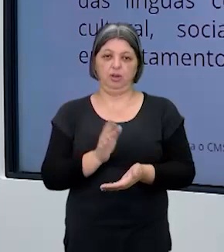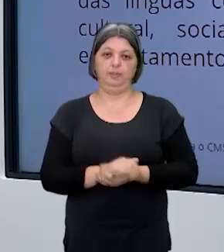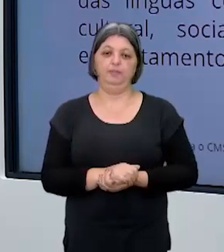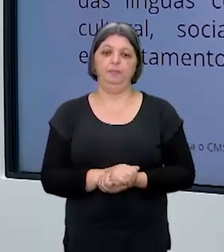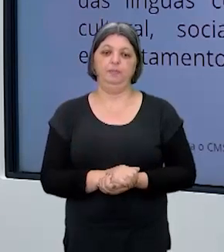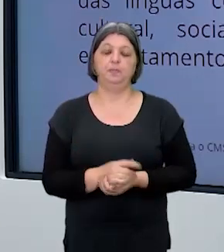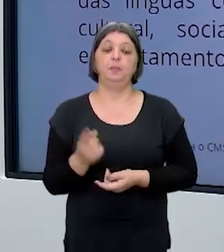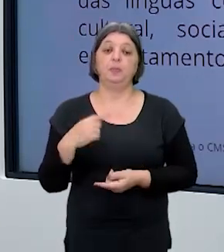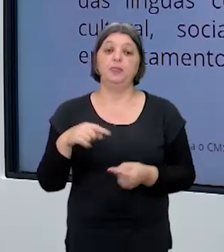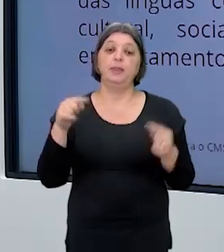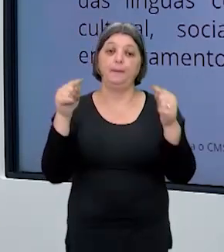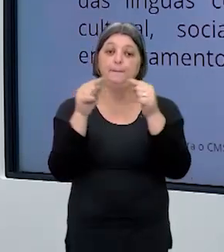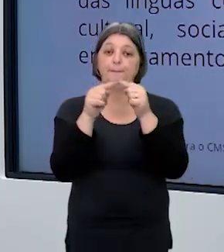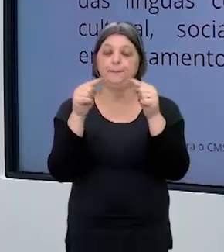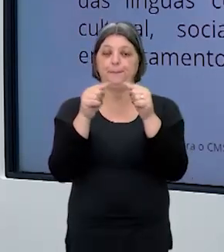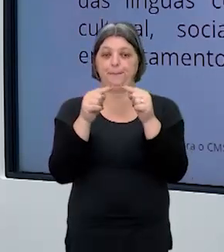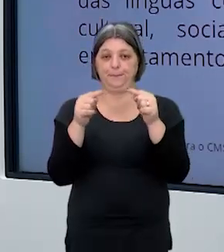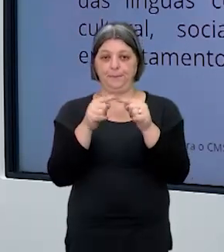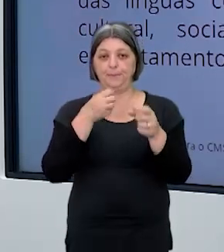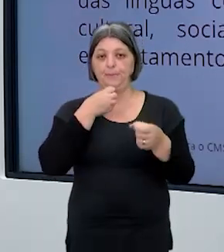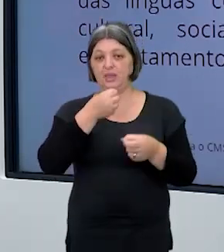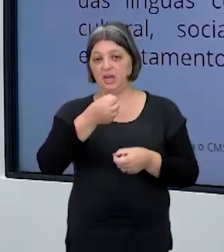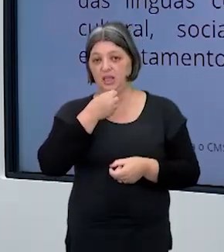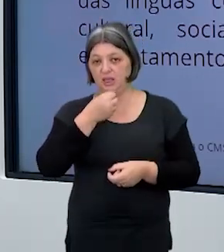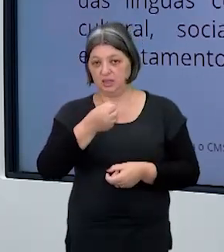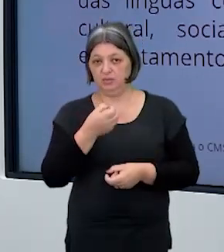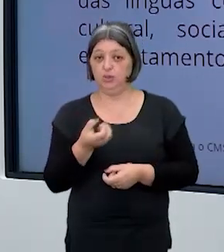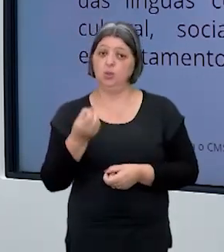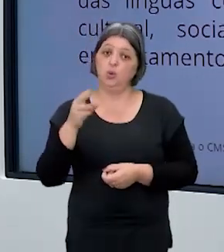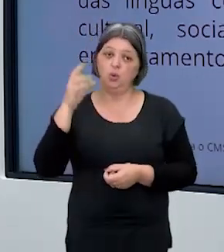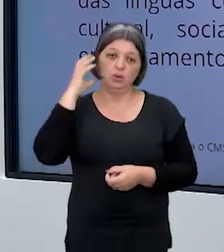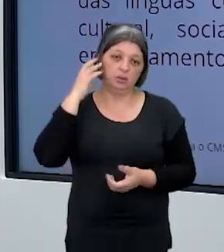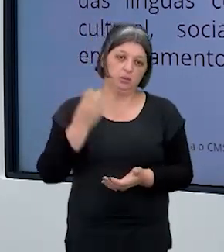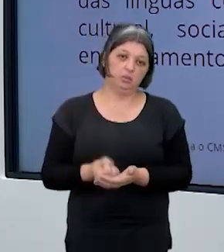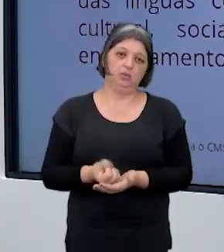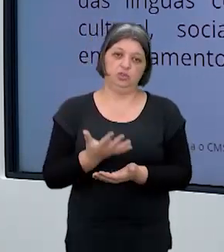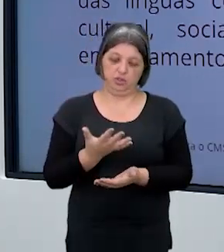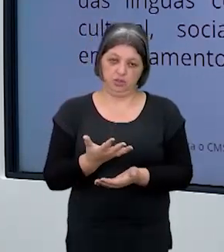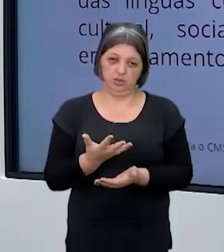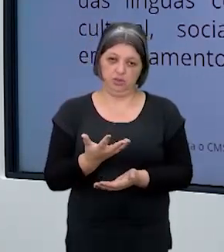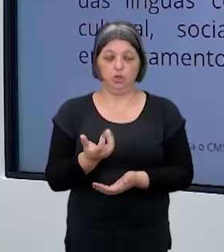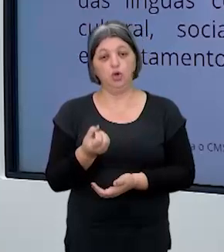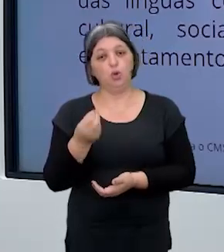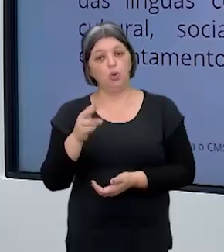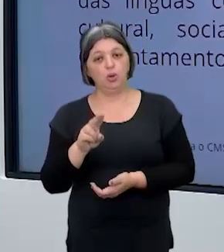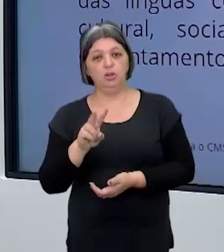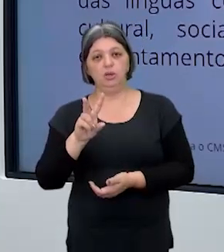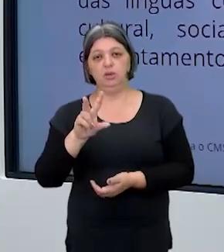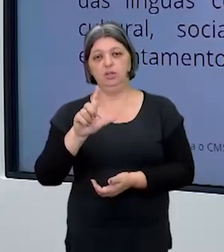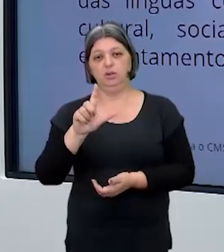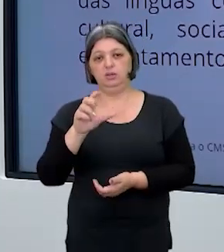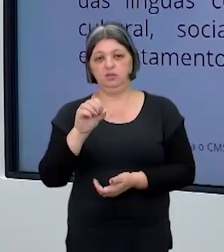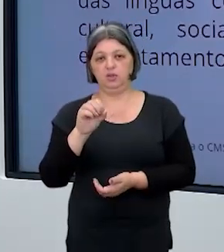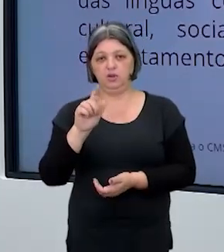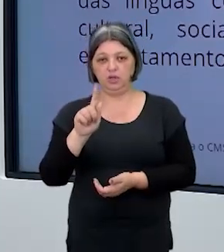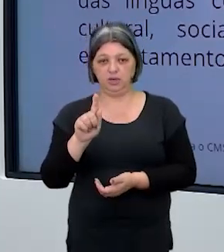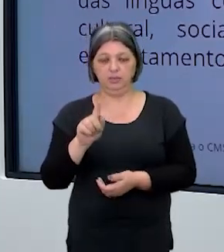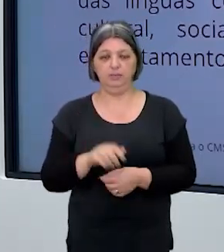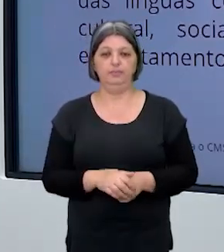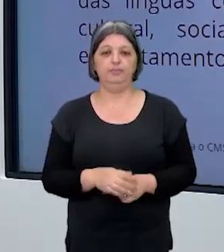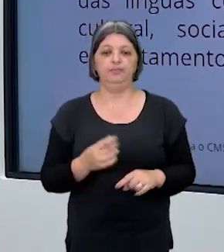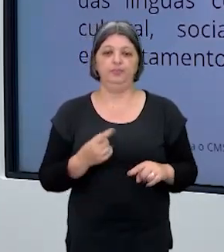vão veicular essa entrevista ou em um podcast ou em um vlog. Lembrando que são